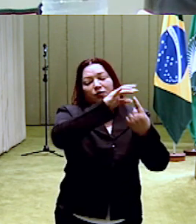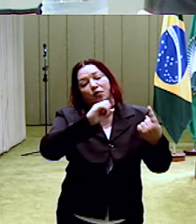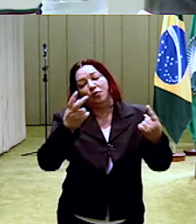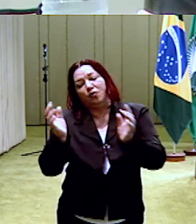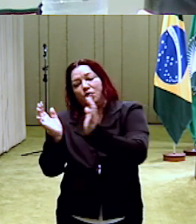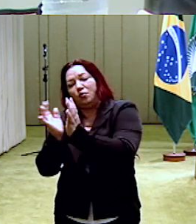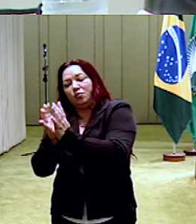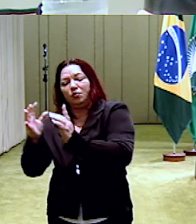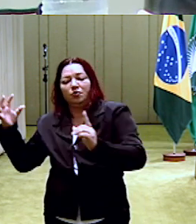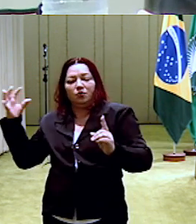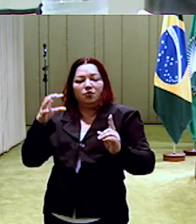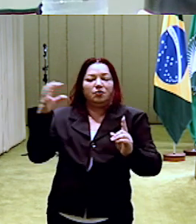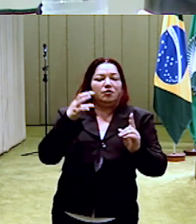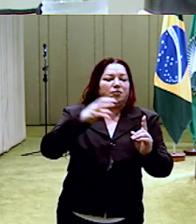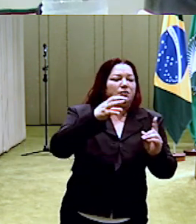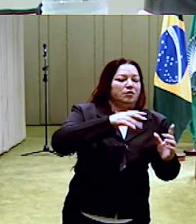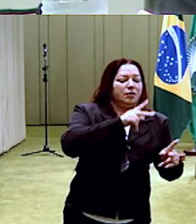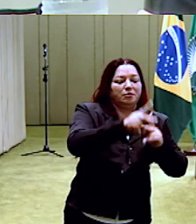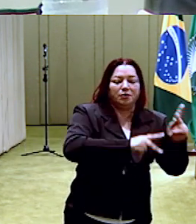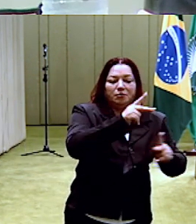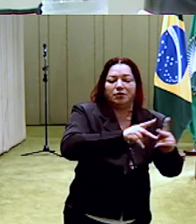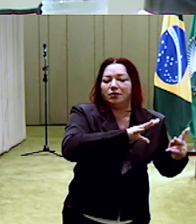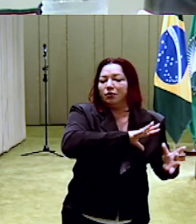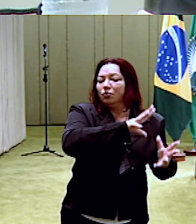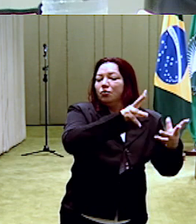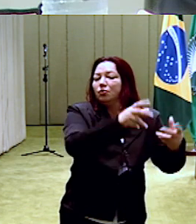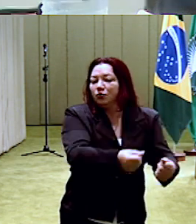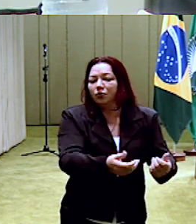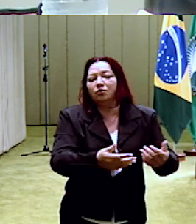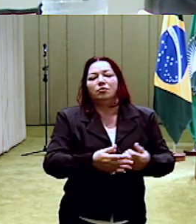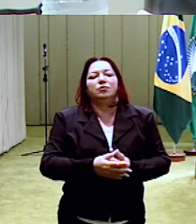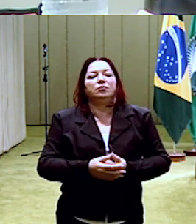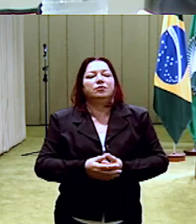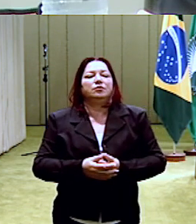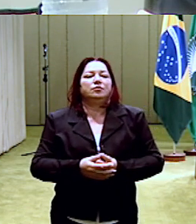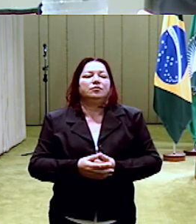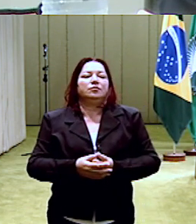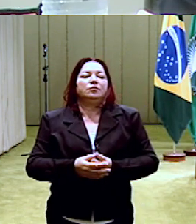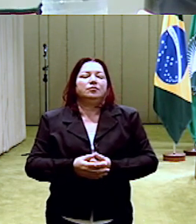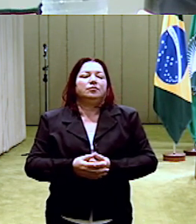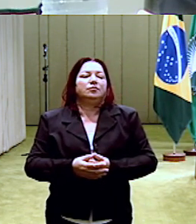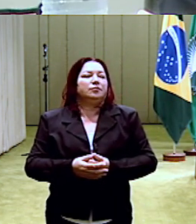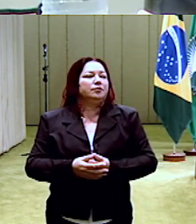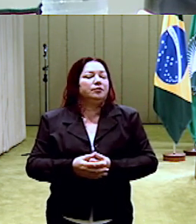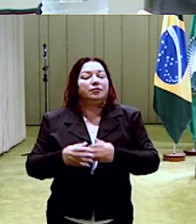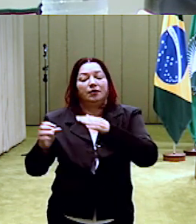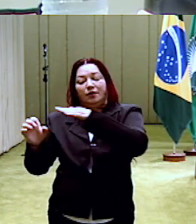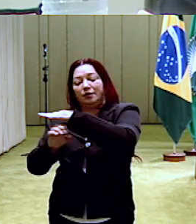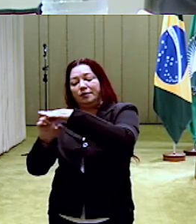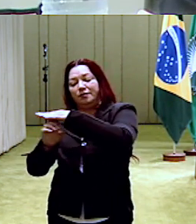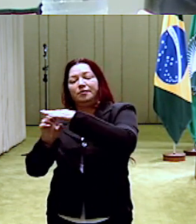grupo, irradiam danos à coletividade e são possíveis em um contexto de baixa regulação das atividades empresariais